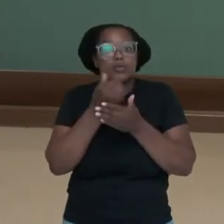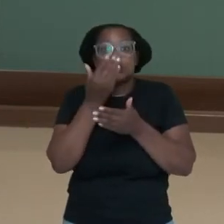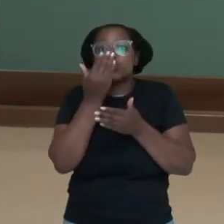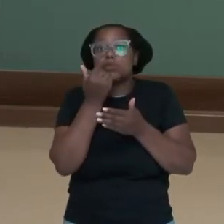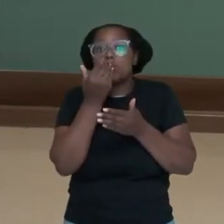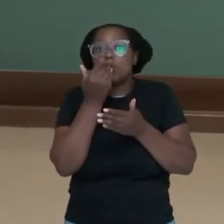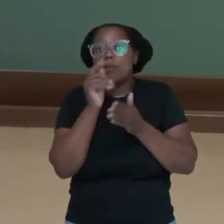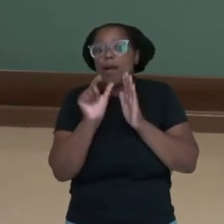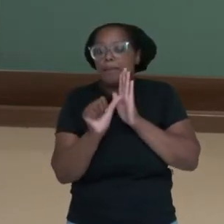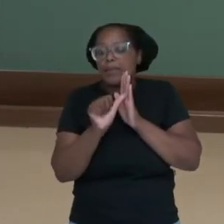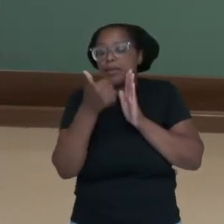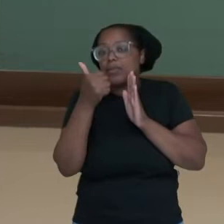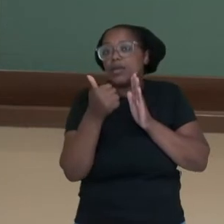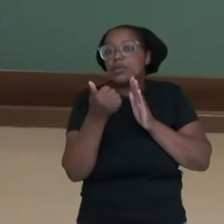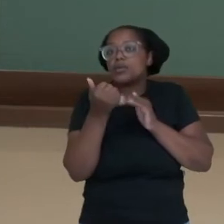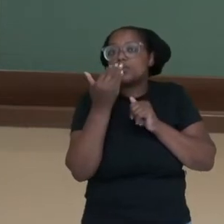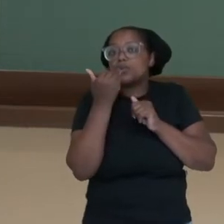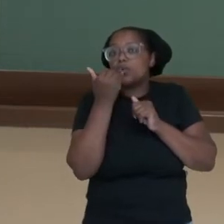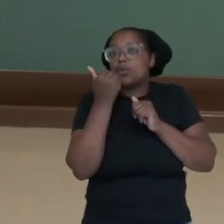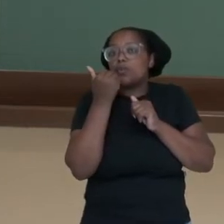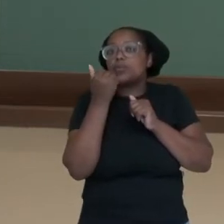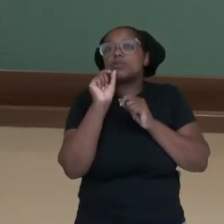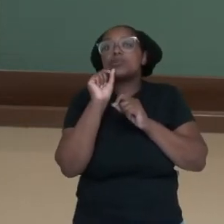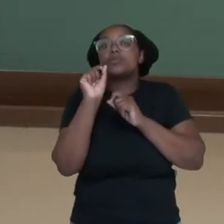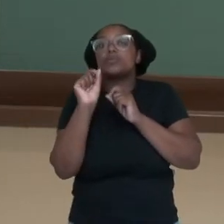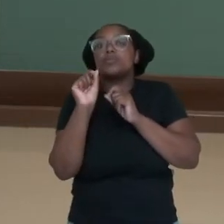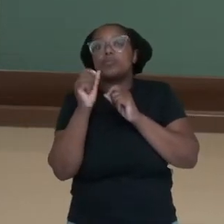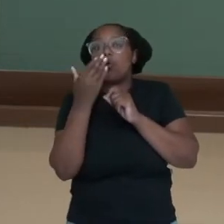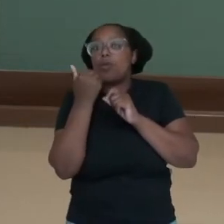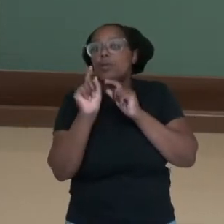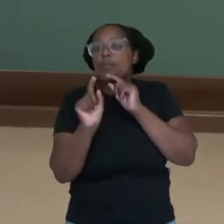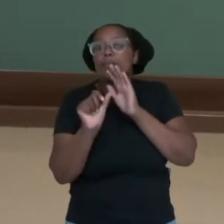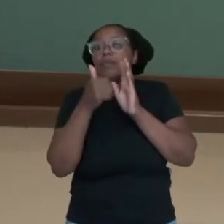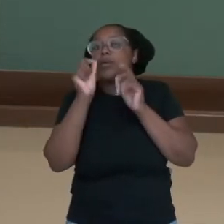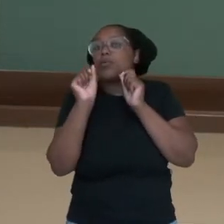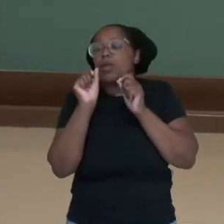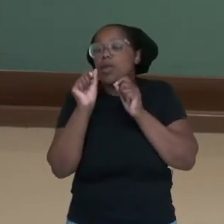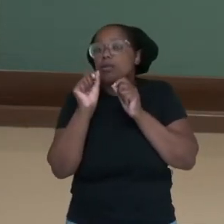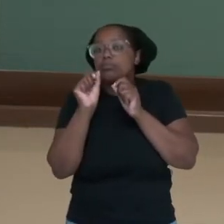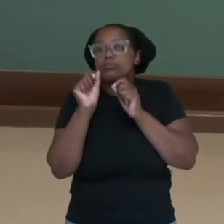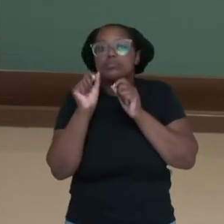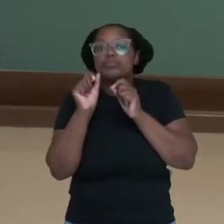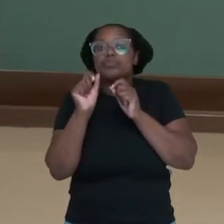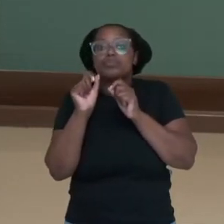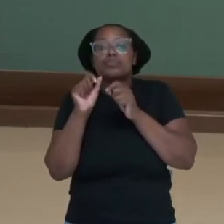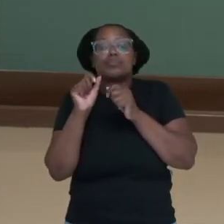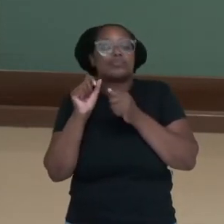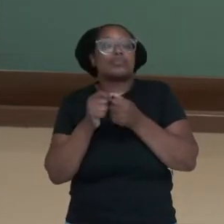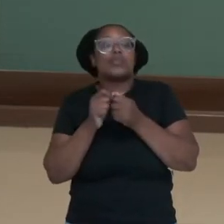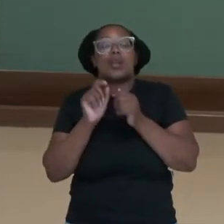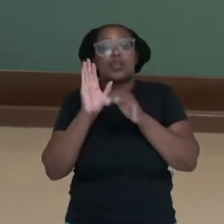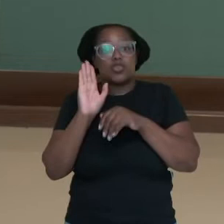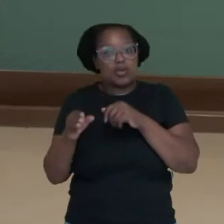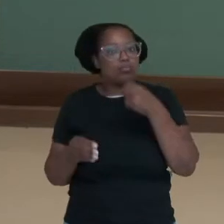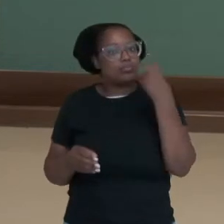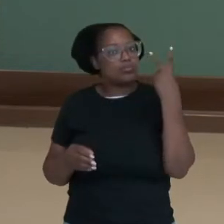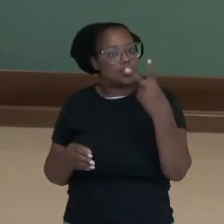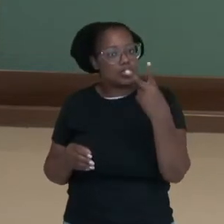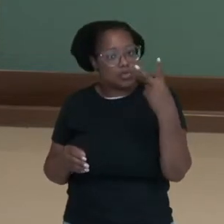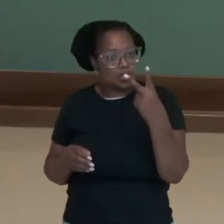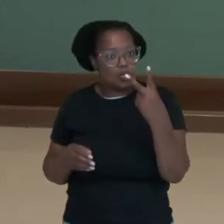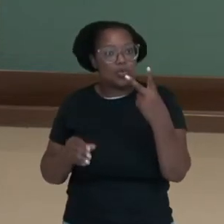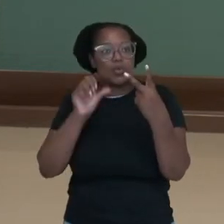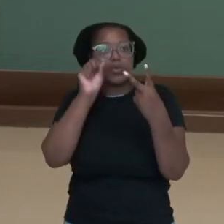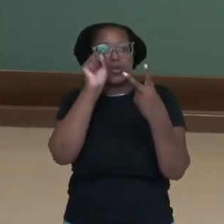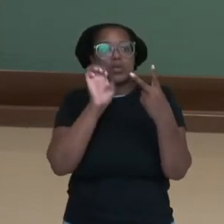primário, primeiro, é o que se alimenta do vegetal, do produtor. Já o consumidor secundário, o nome já está